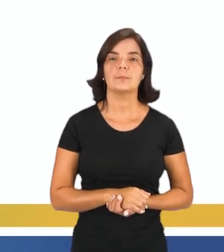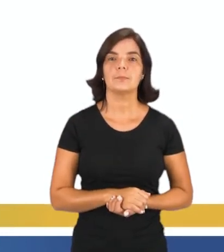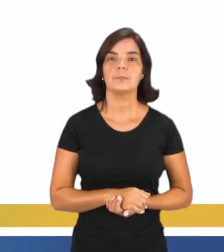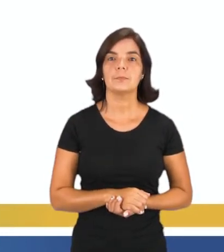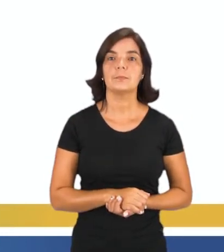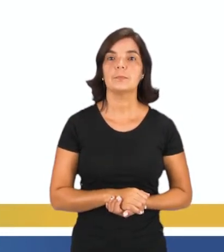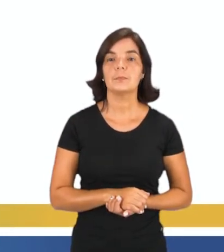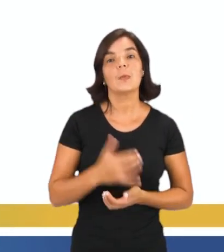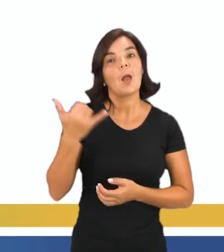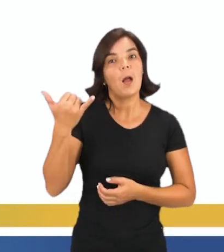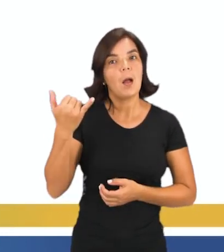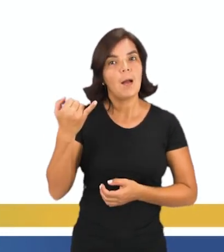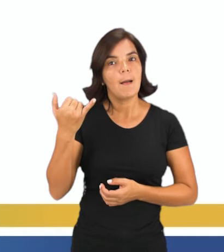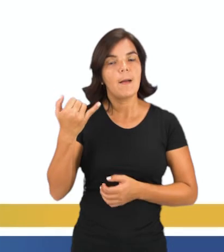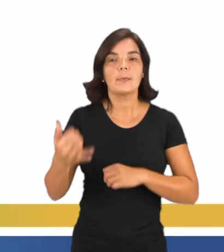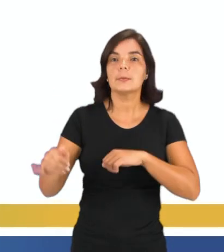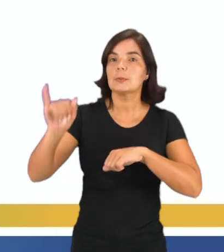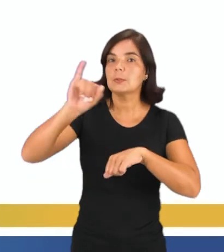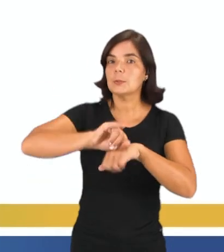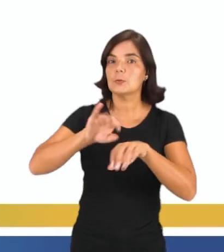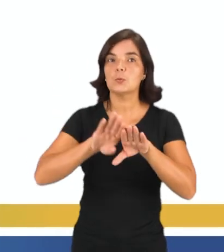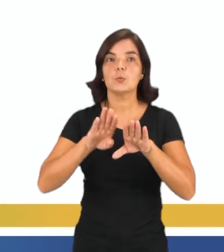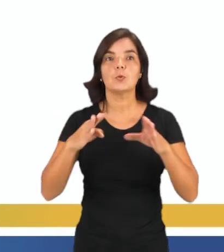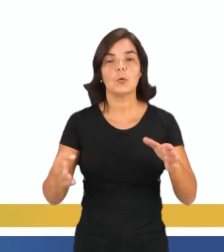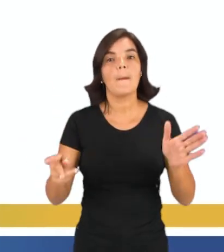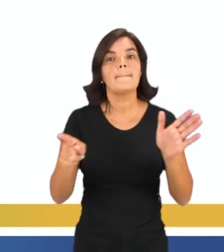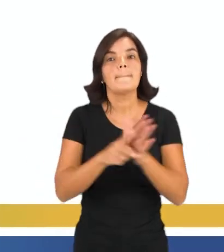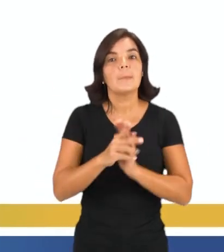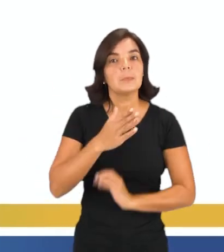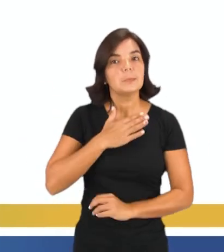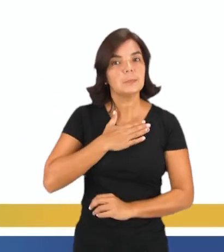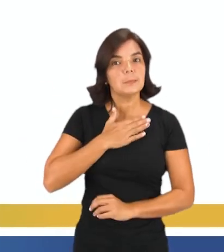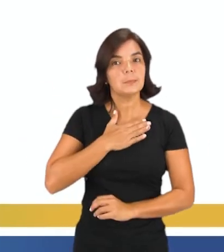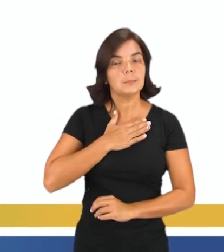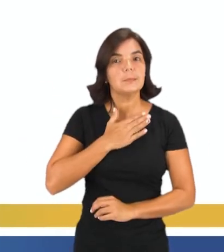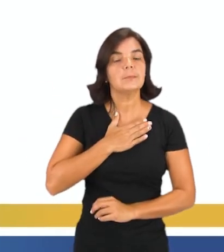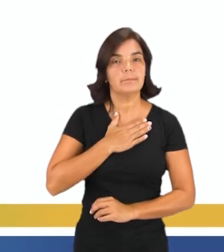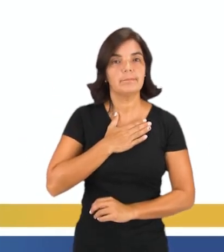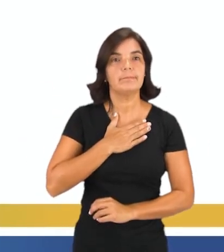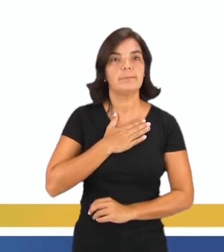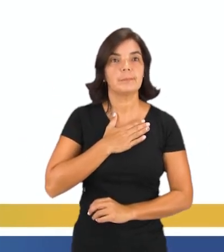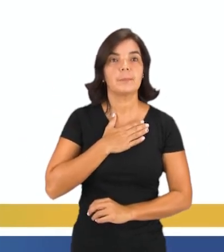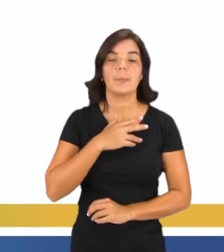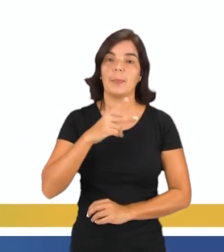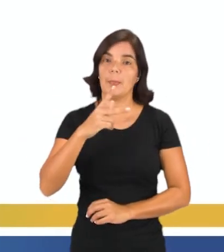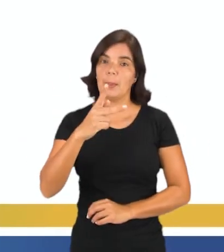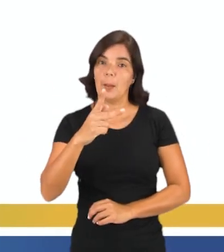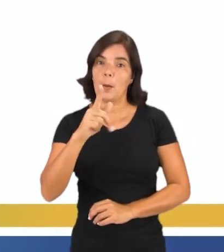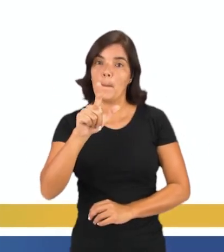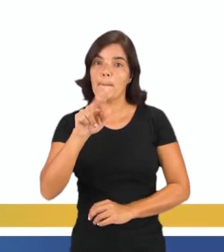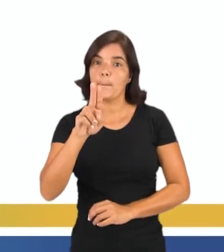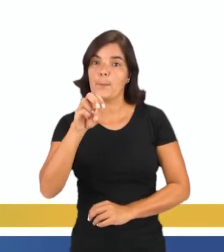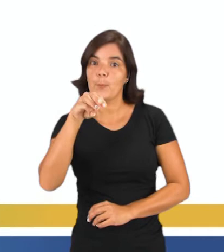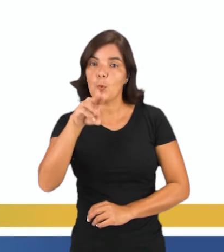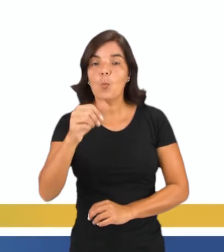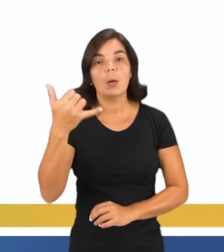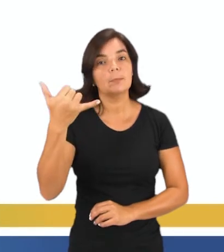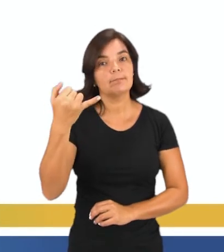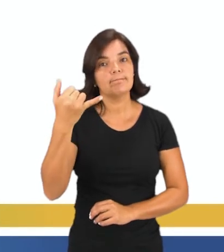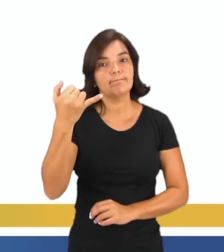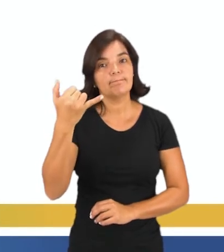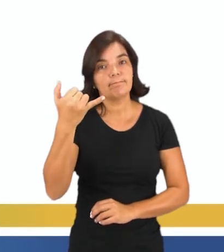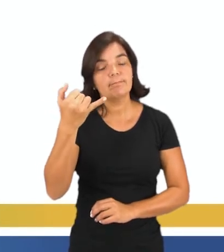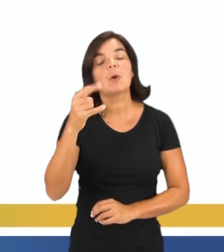pertenece. A caneta que está sobre a mesa me pertence. A caneta, la pluma, é feminino, ¿sí?